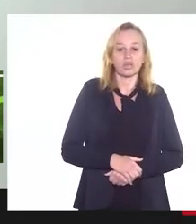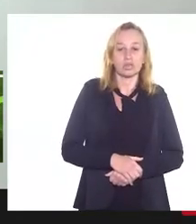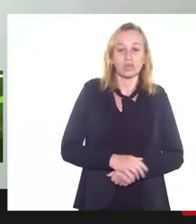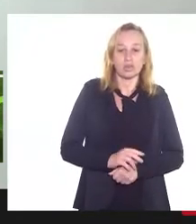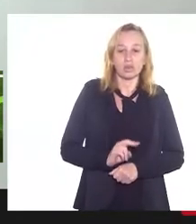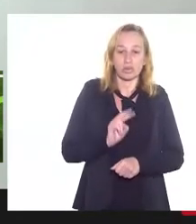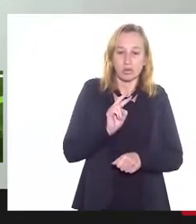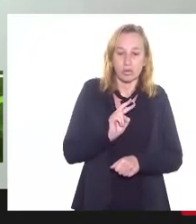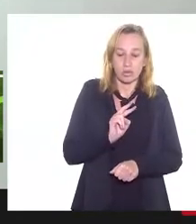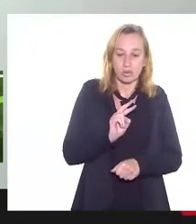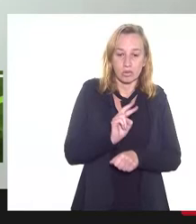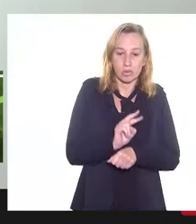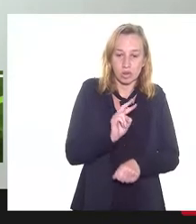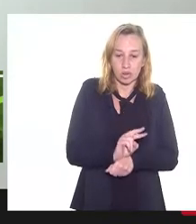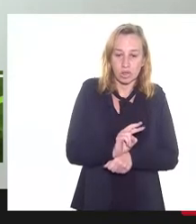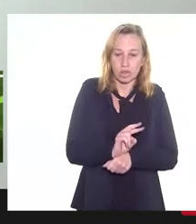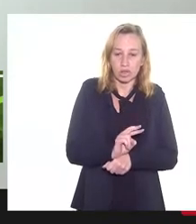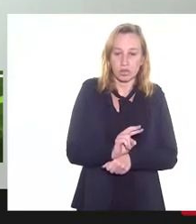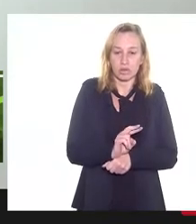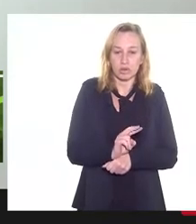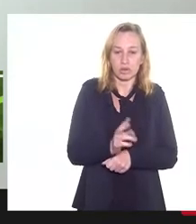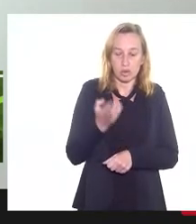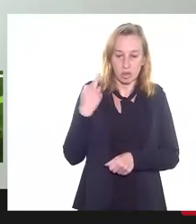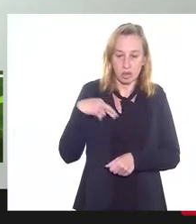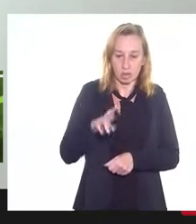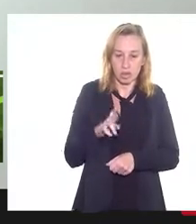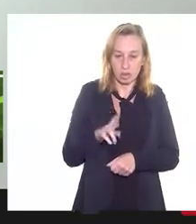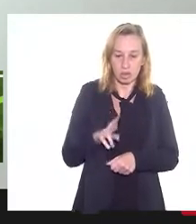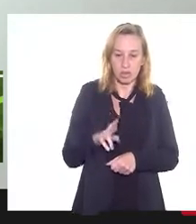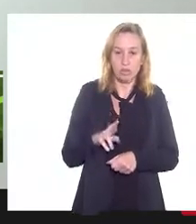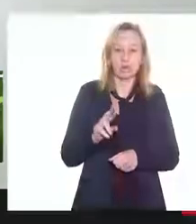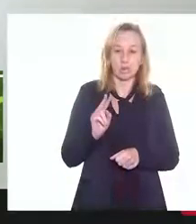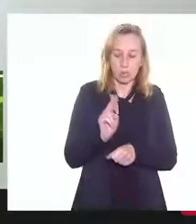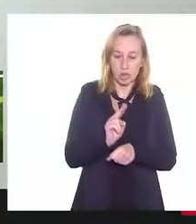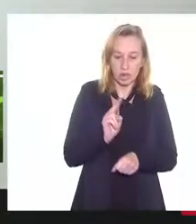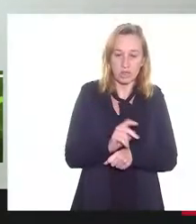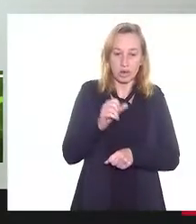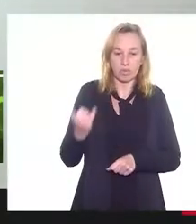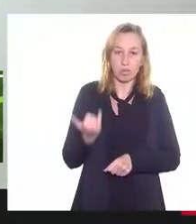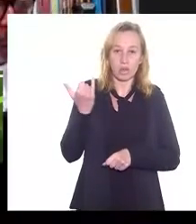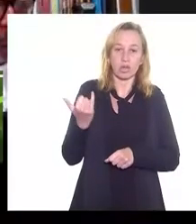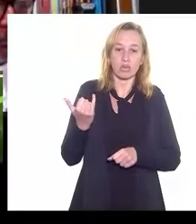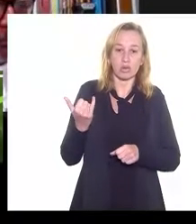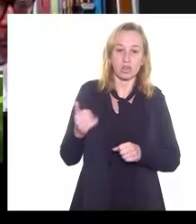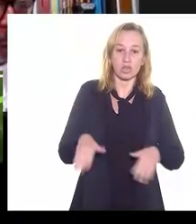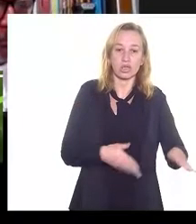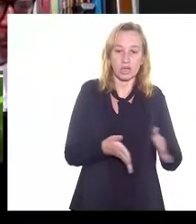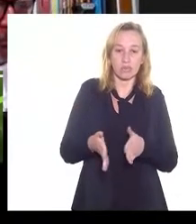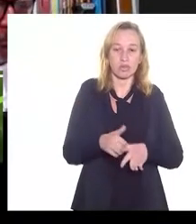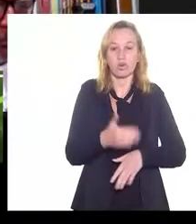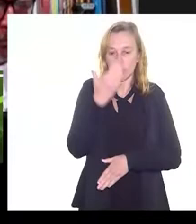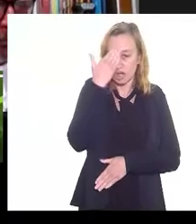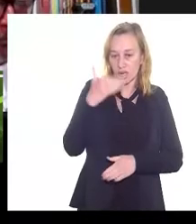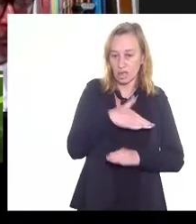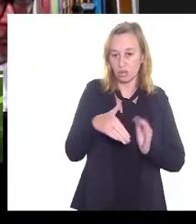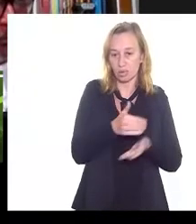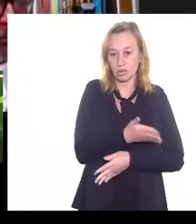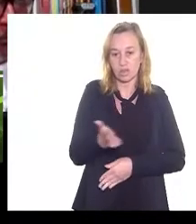árdua, deputada Marta Rocha, já encerrando minha fala. A prevenção é o melhor caminho. Obrigada, obrigada a